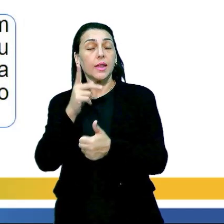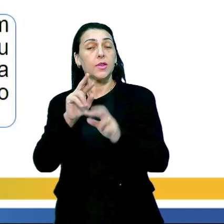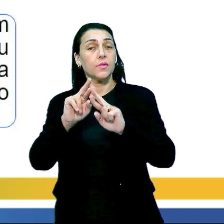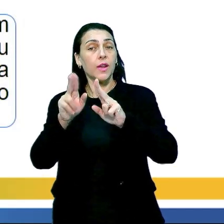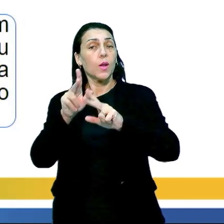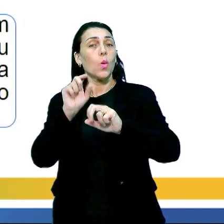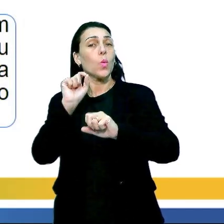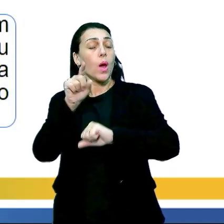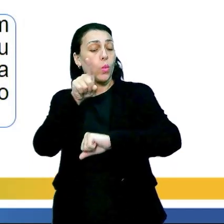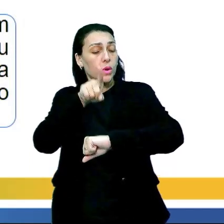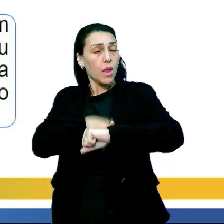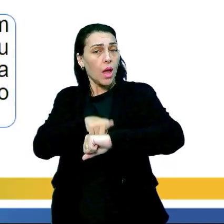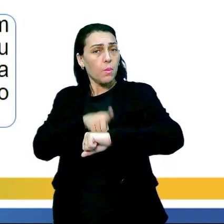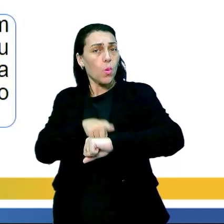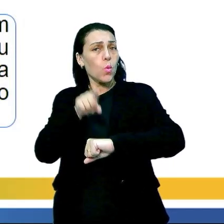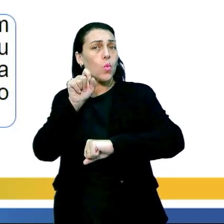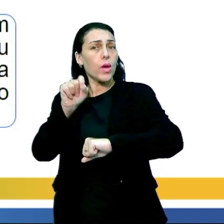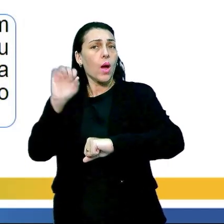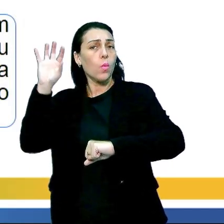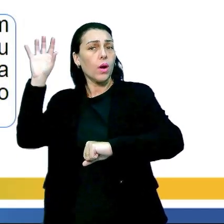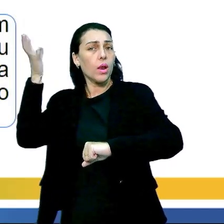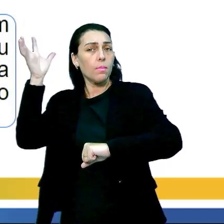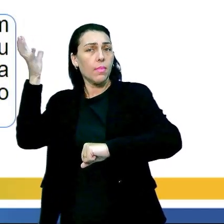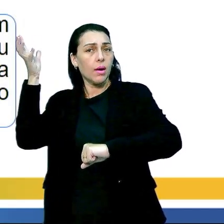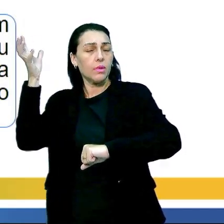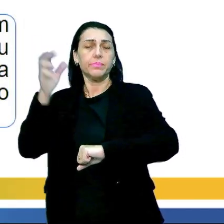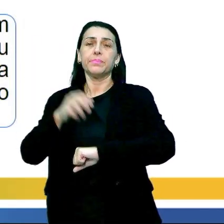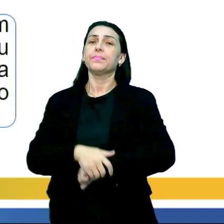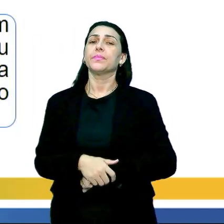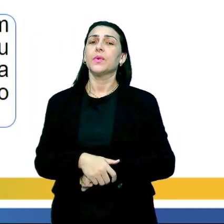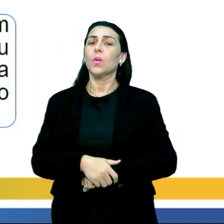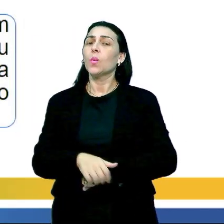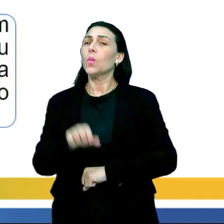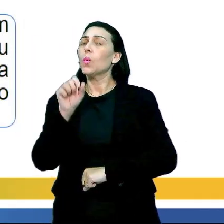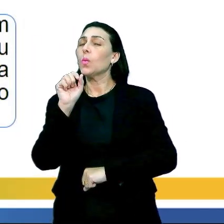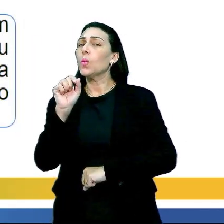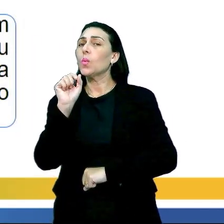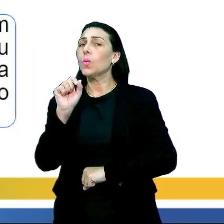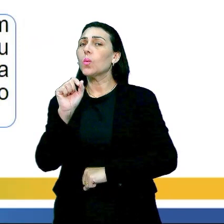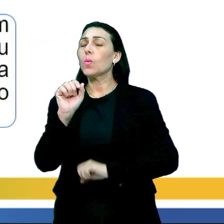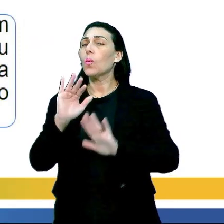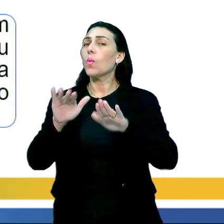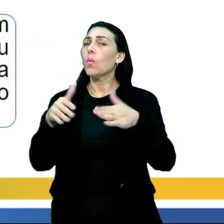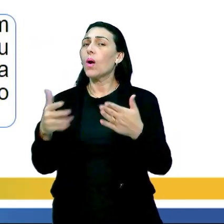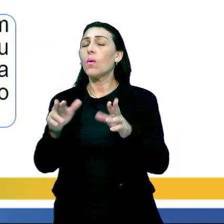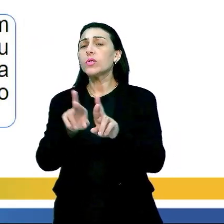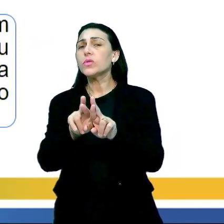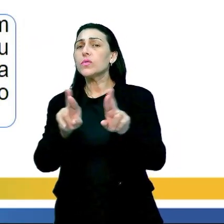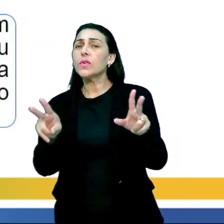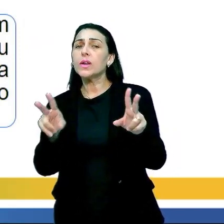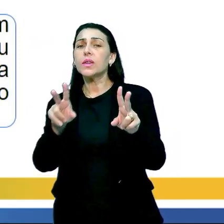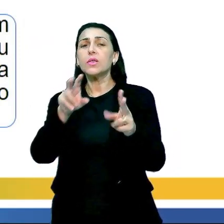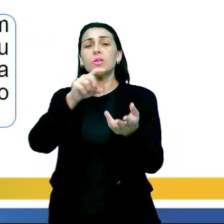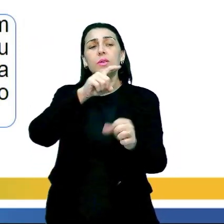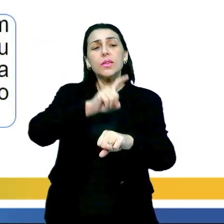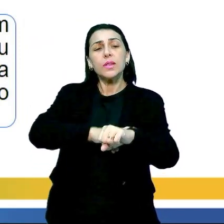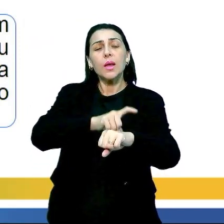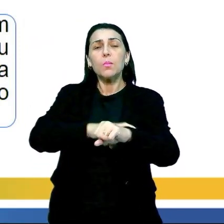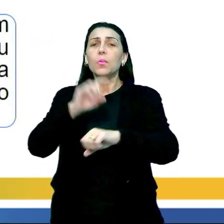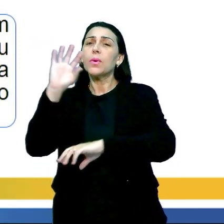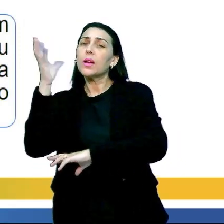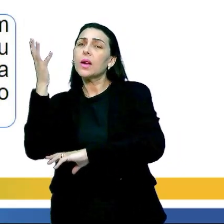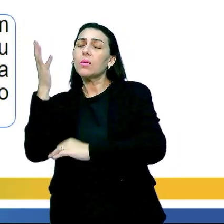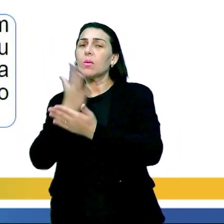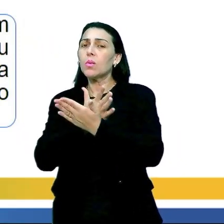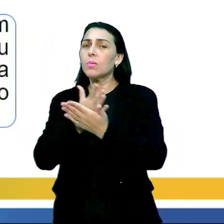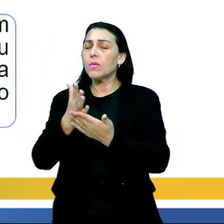diferença entre o que é o tempo e o que é o clima. O que seria aí? Qual seria a diferença entre o tempo e o clima?